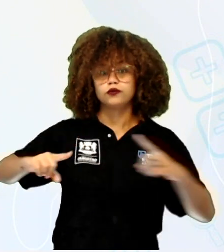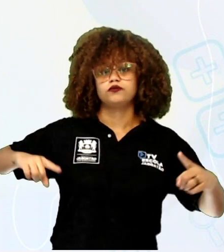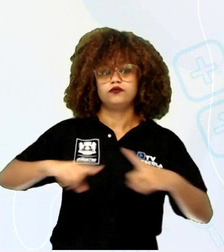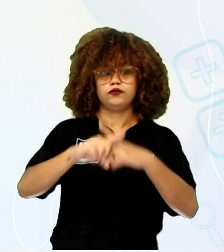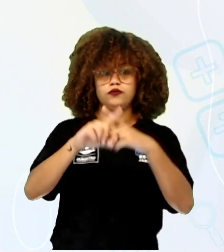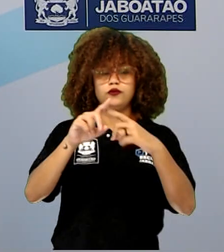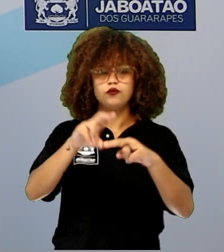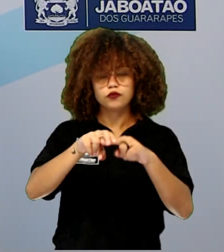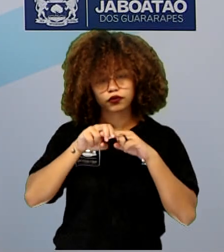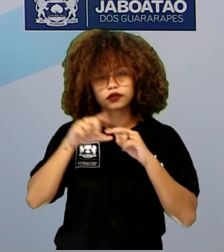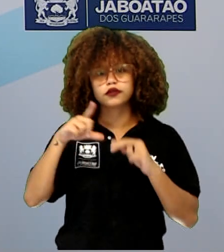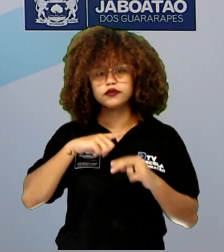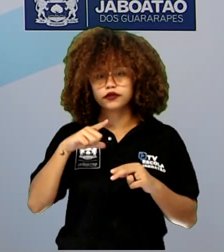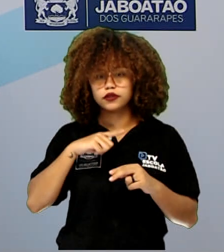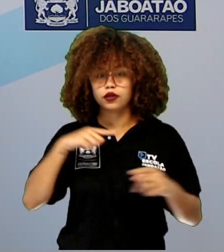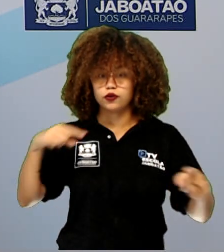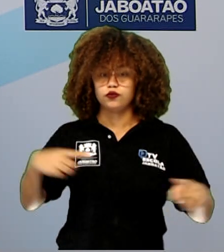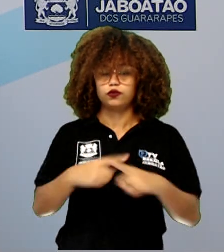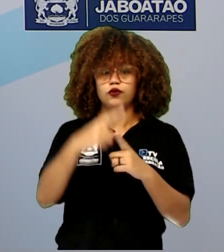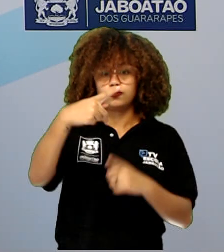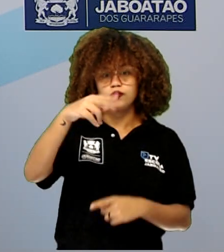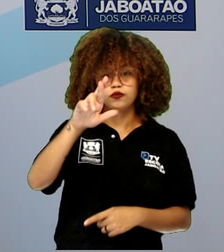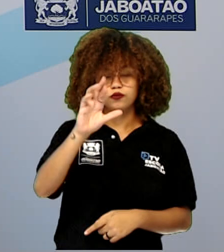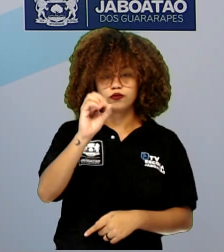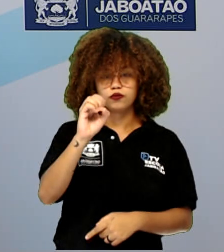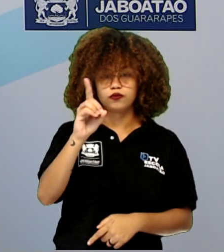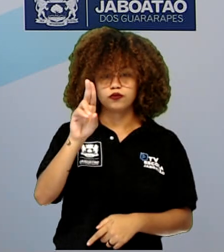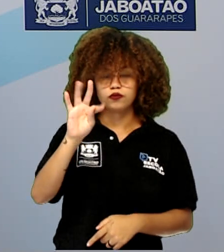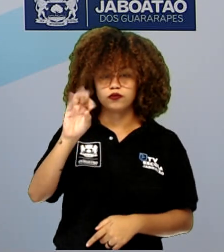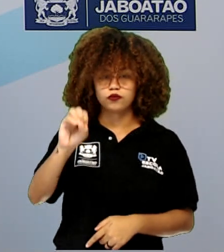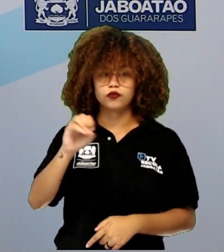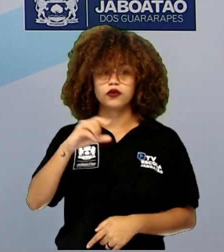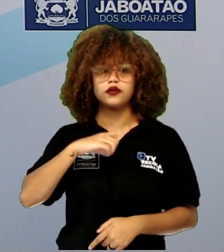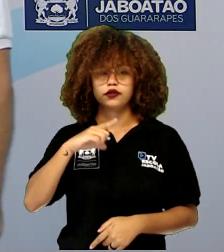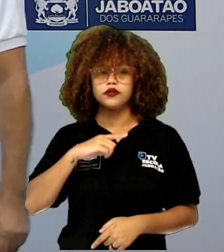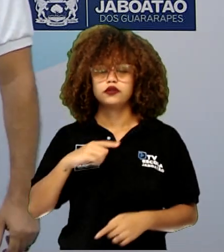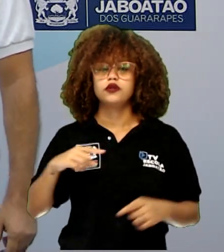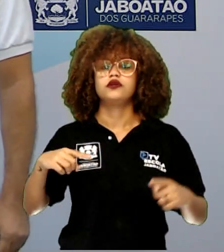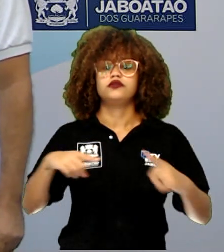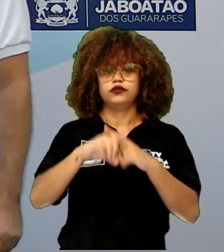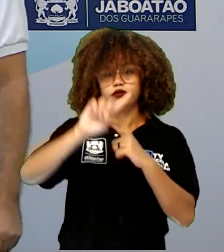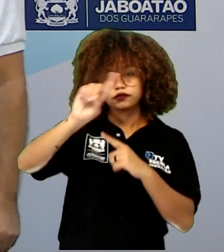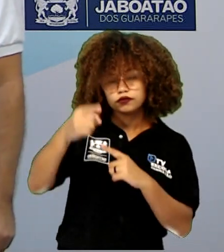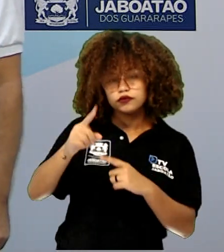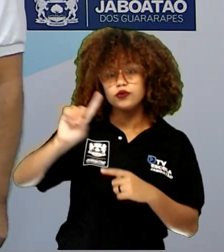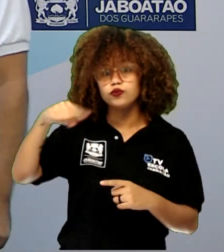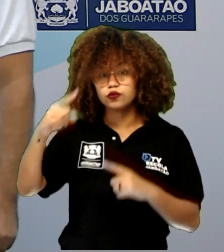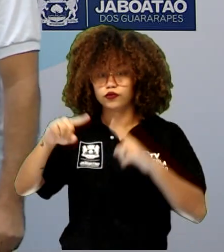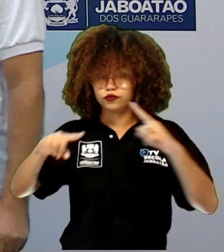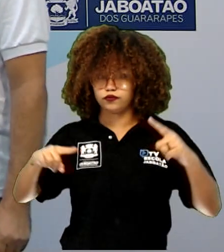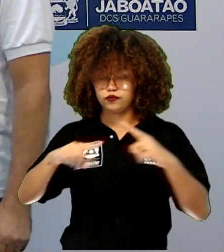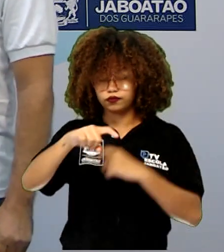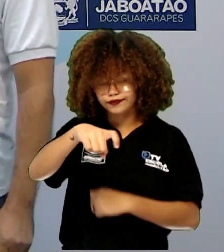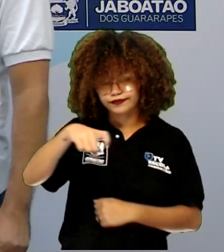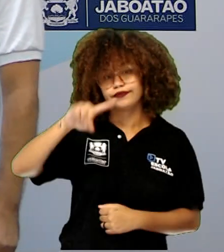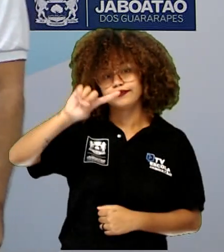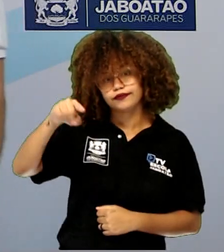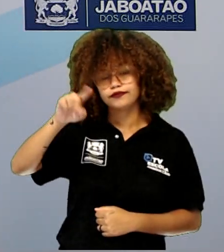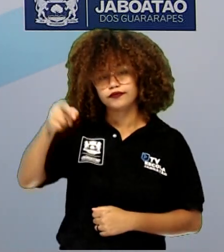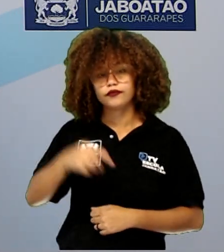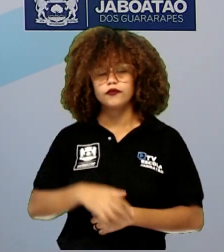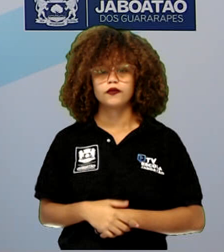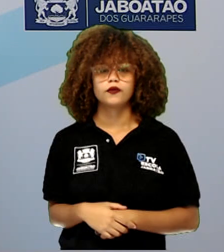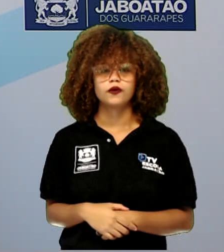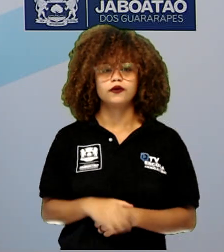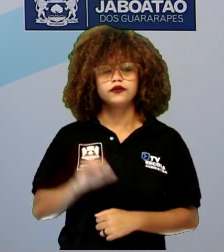por isso produto das minhas raízes chininha e x duas linhas Oi e